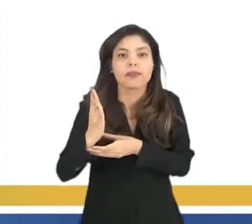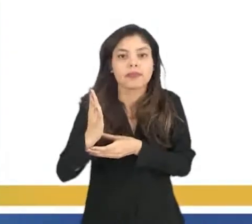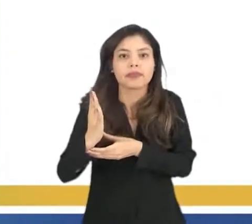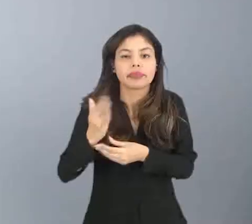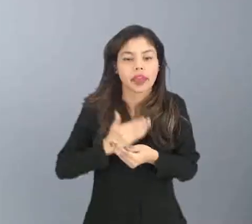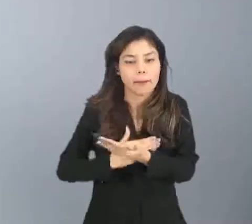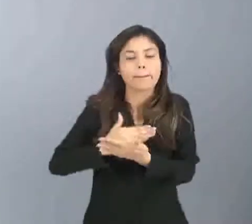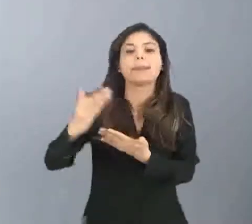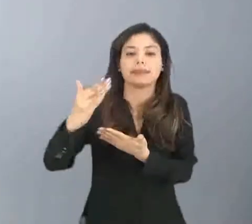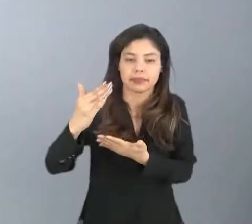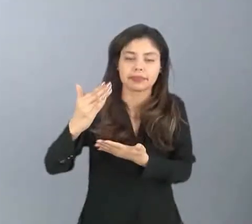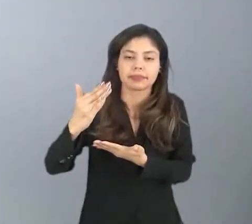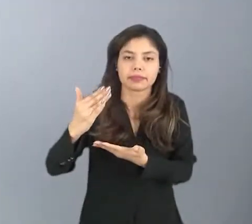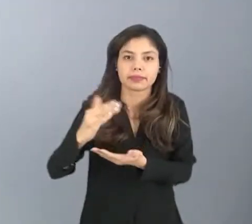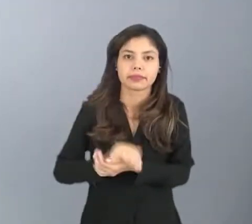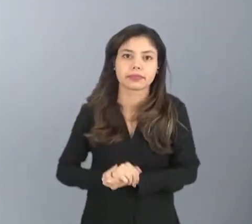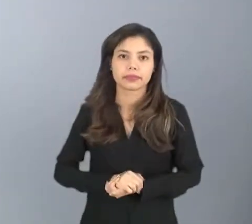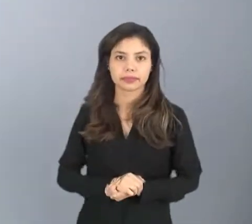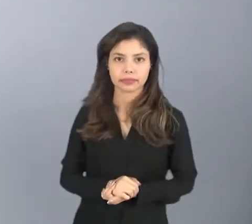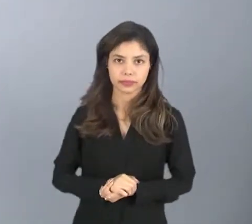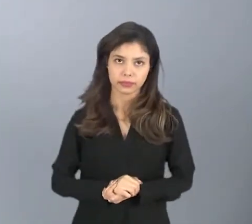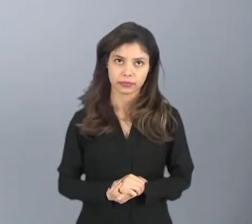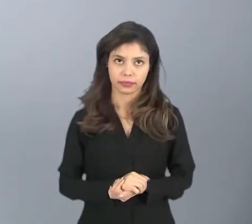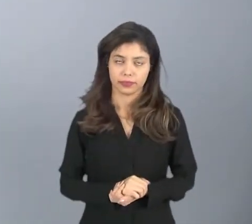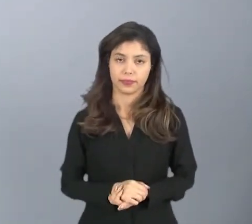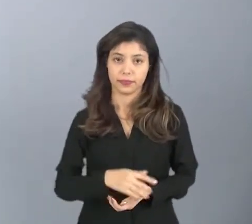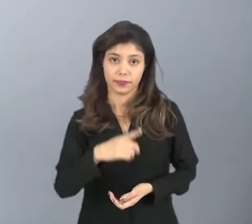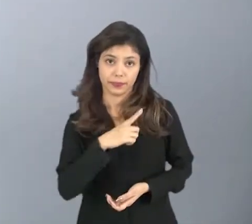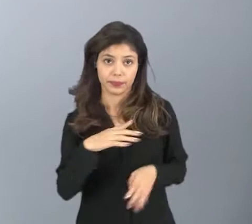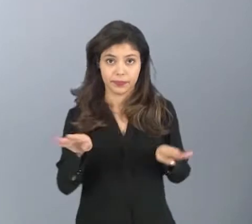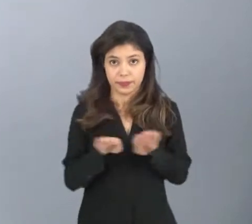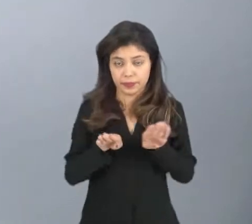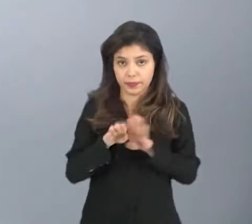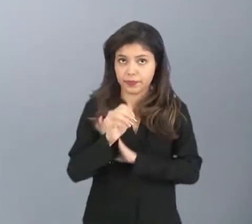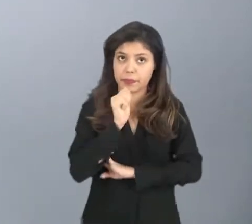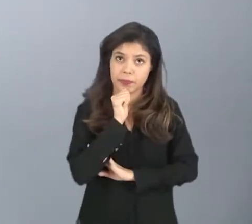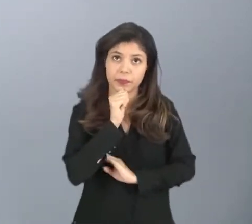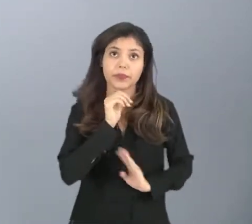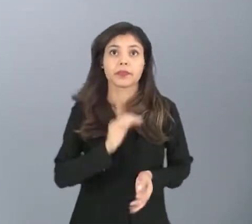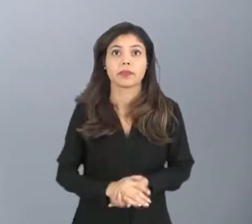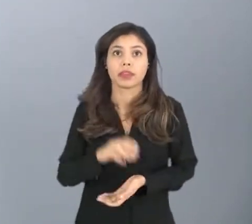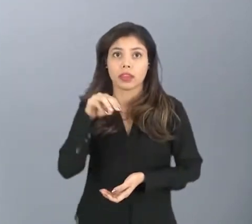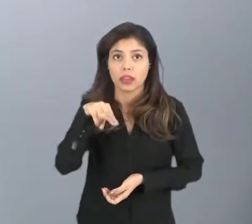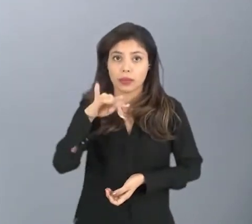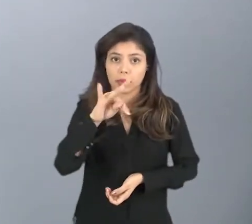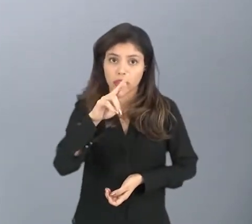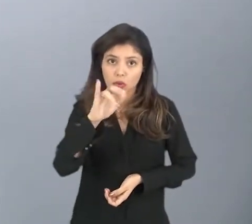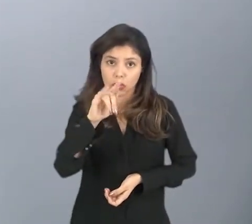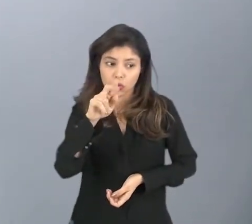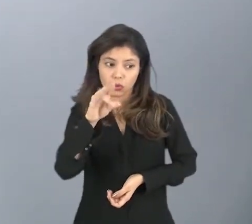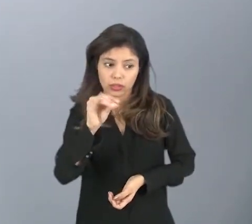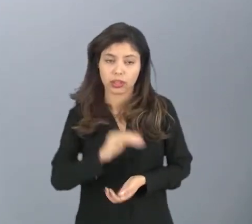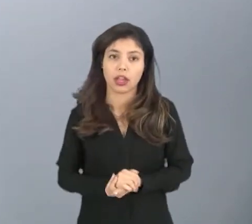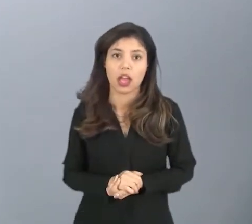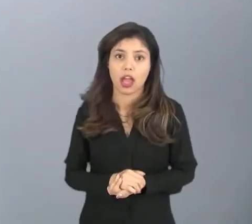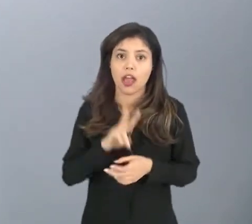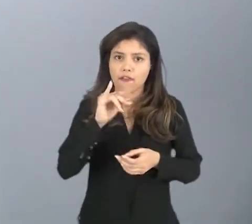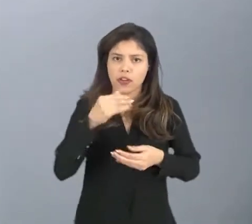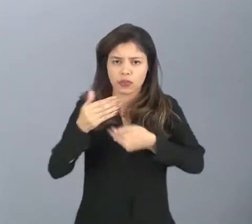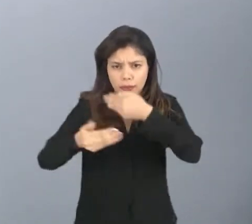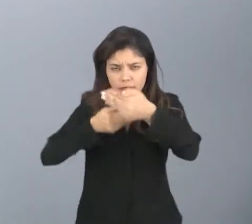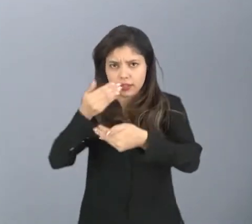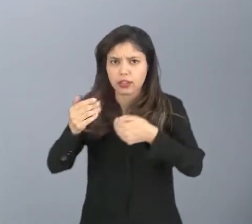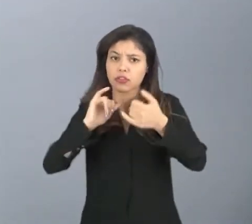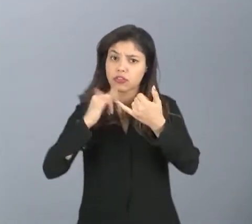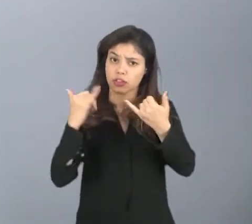ele faça o processo de secreção. A gente tem também aí a mitocôndria, que faz o processo de produção de